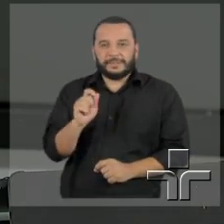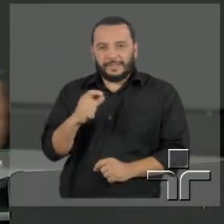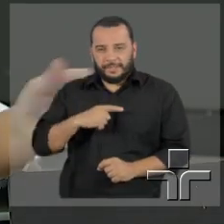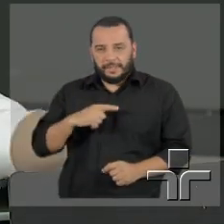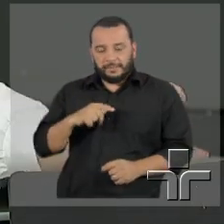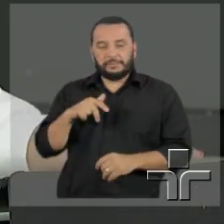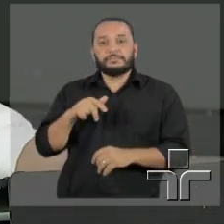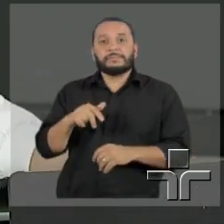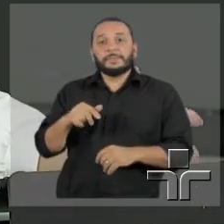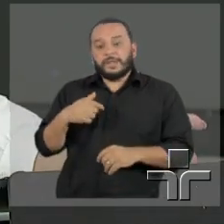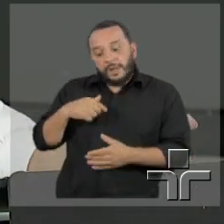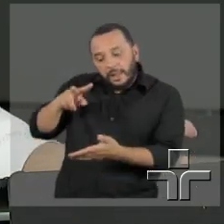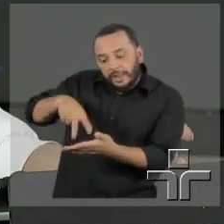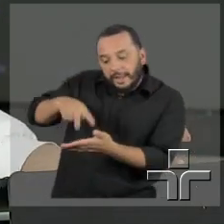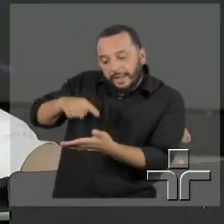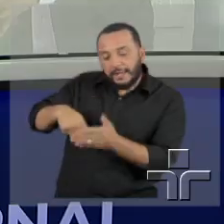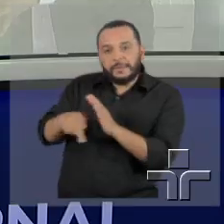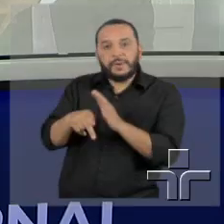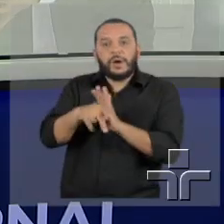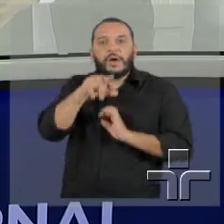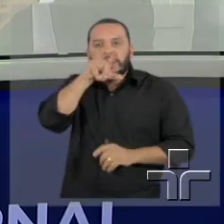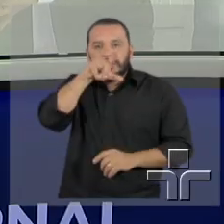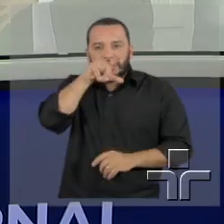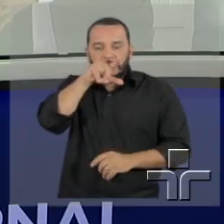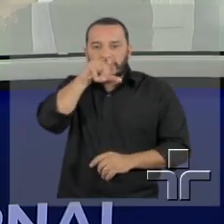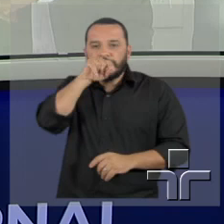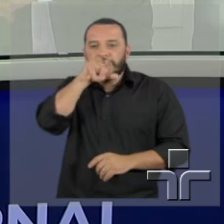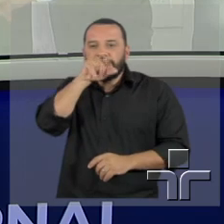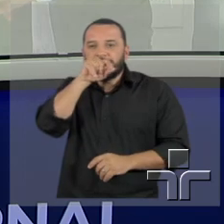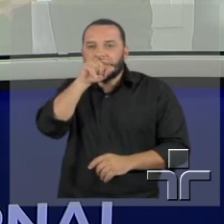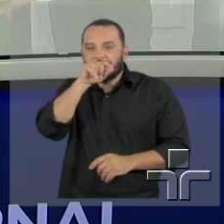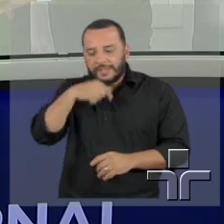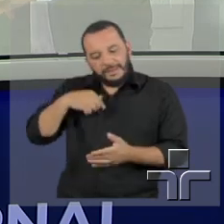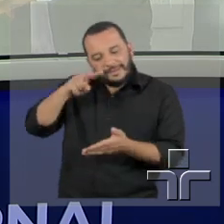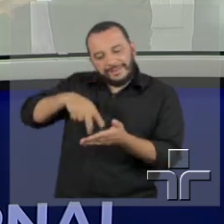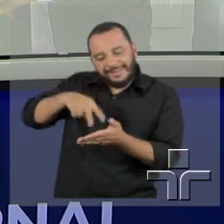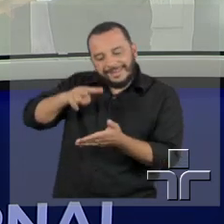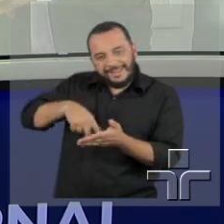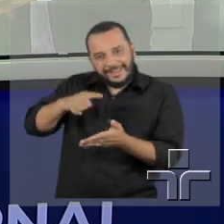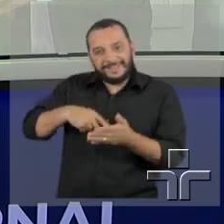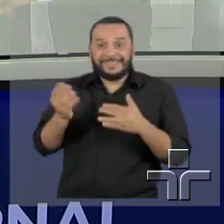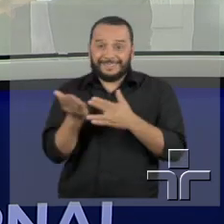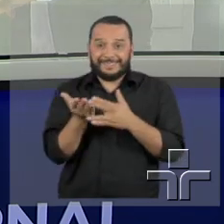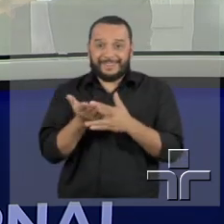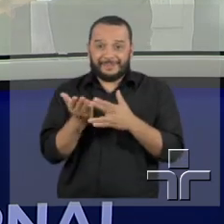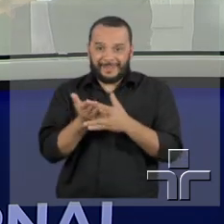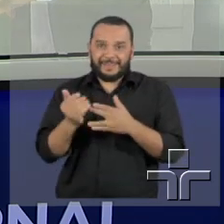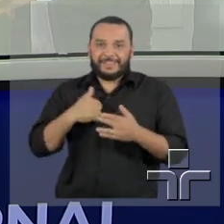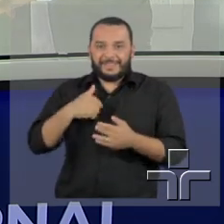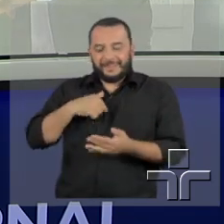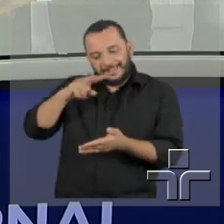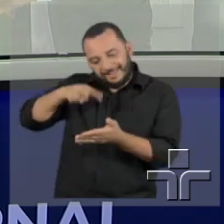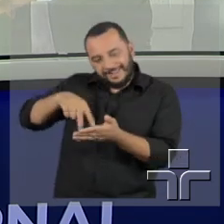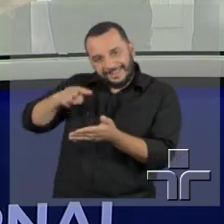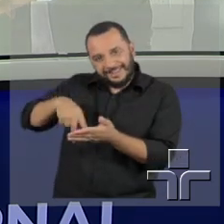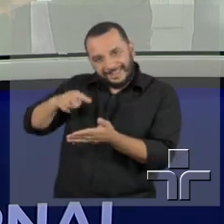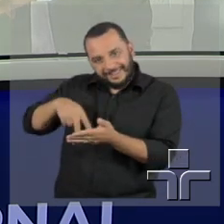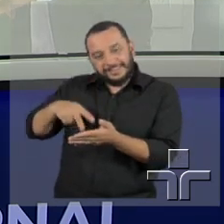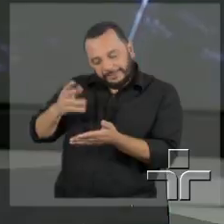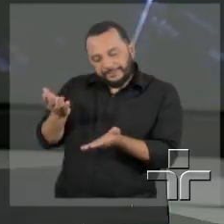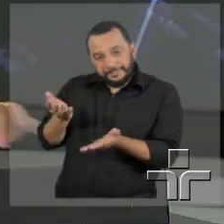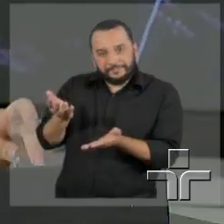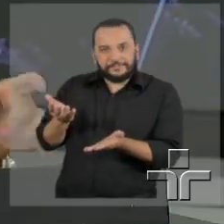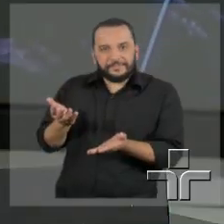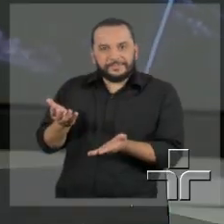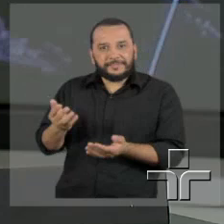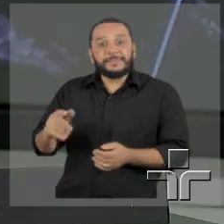apresentando o jornal, eu fico lendo os tweets no intervalo das matérias no intervalo das matérias e também quando tem os